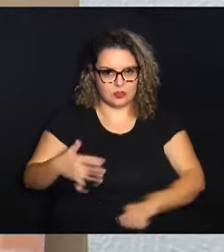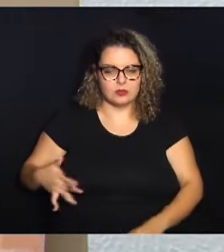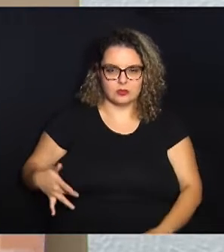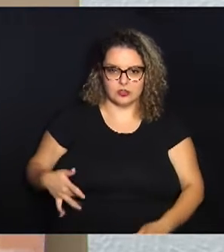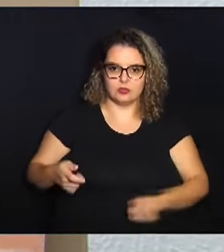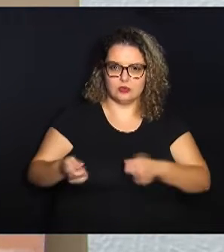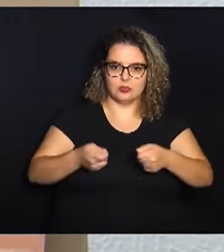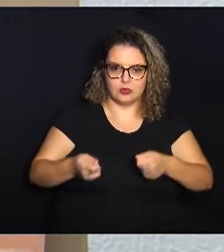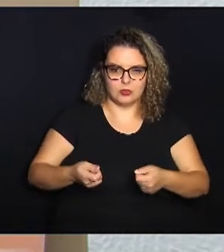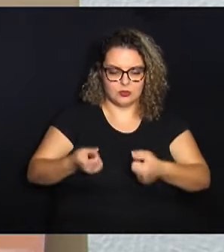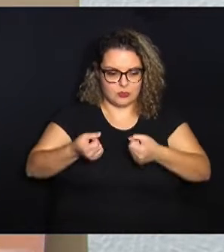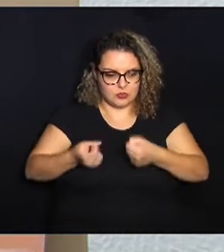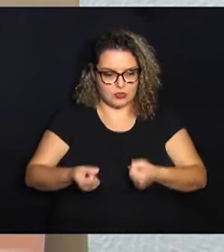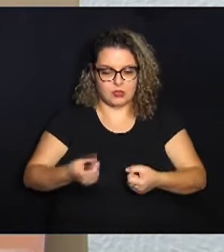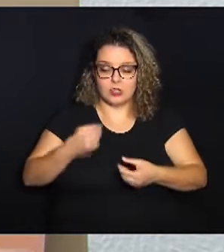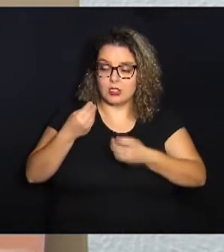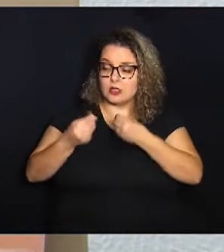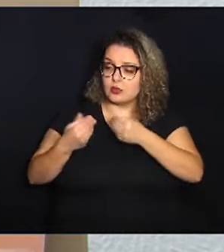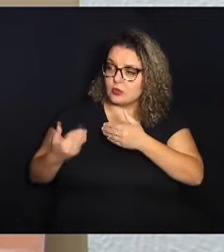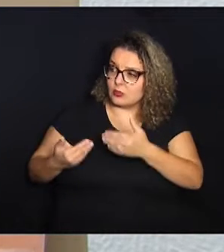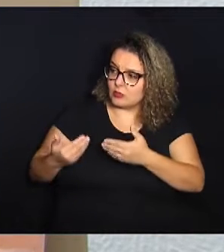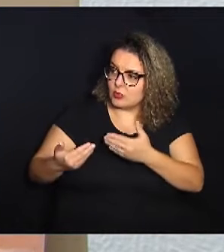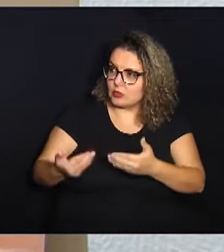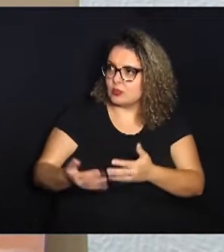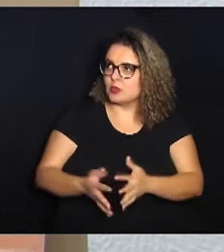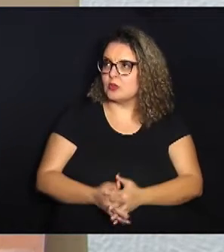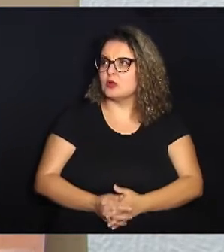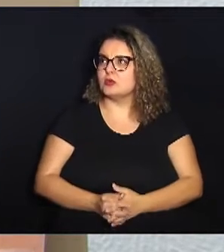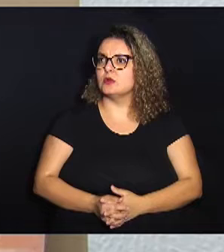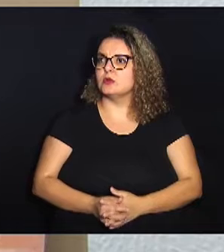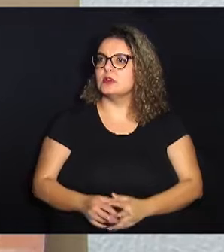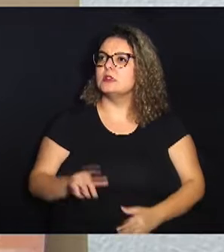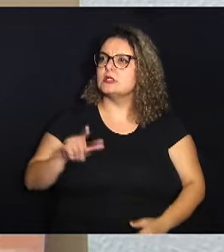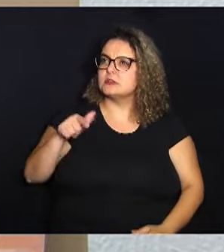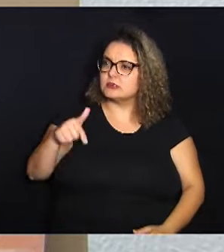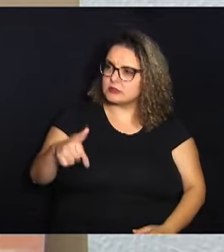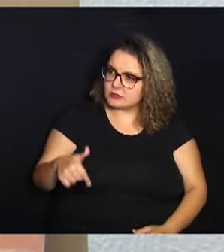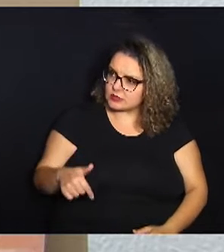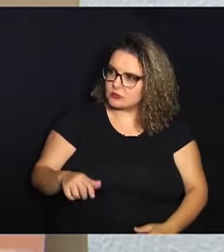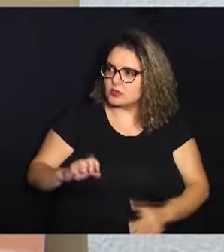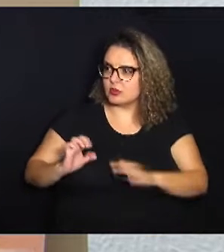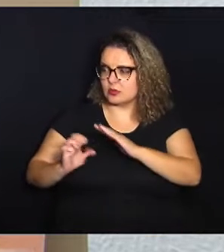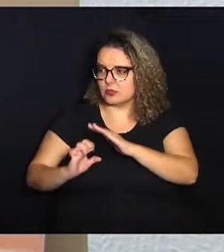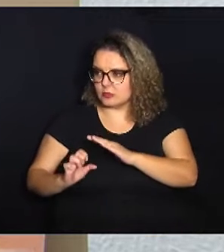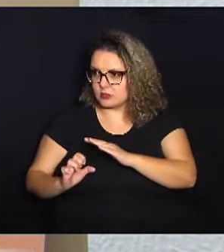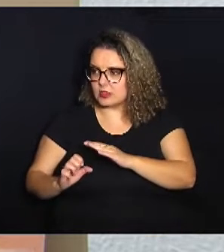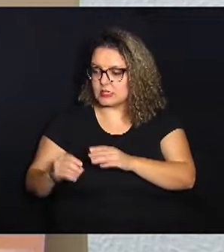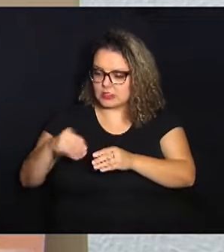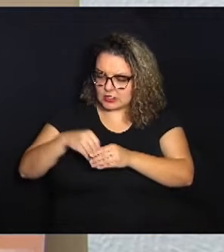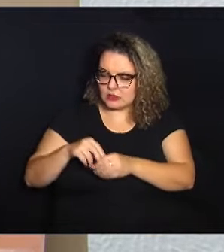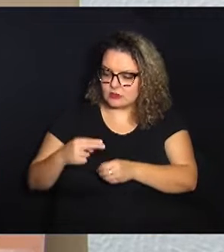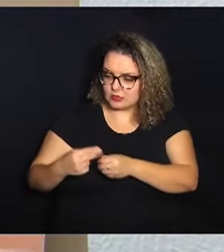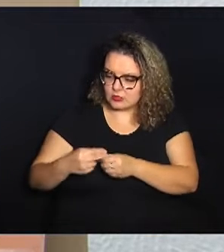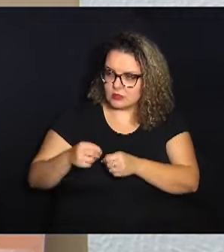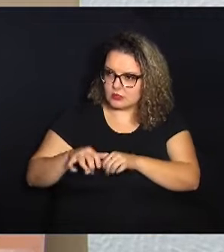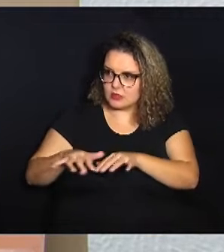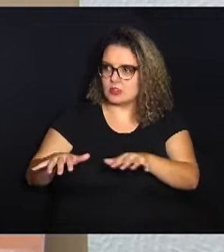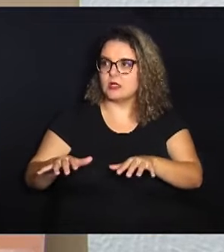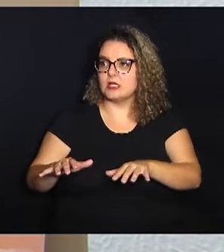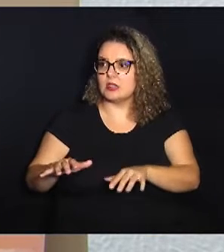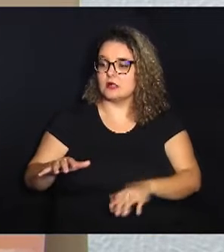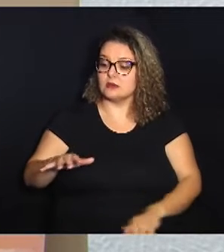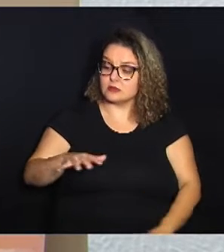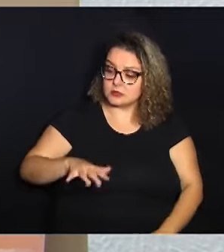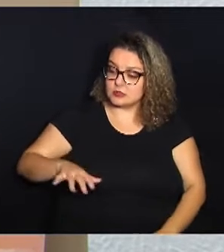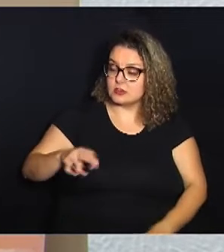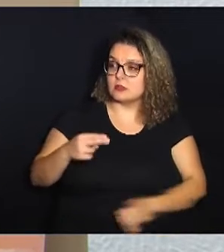peso. E como foi o processo de, depois de ser uma empresa filha da Unicamp, sair desse ambiente